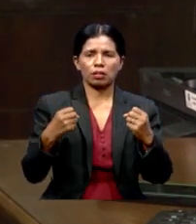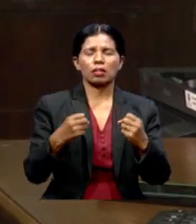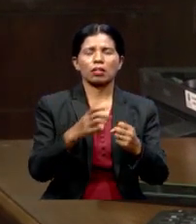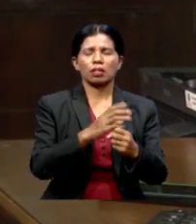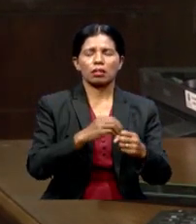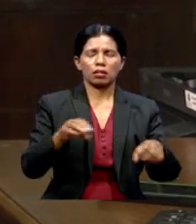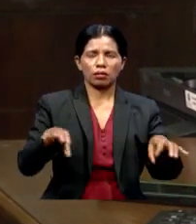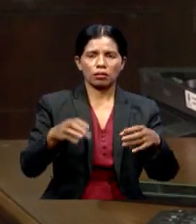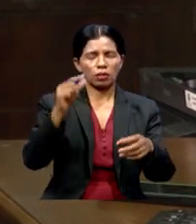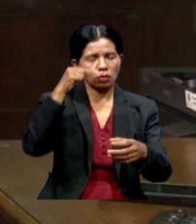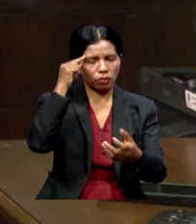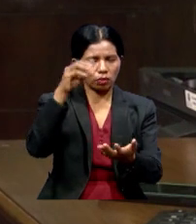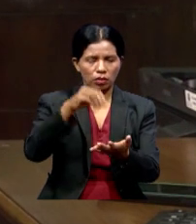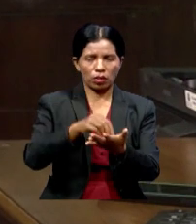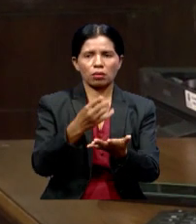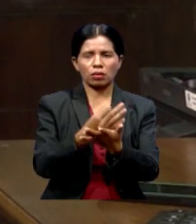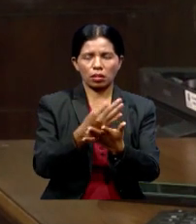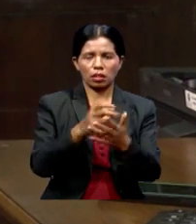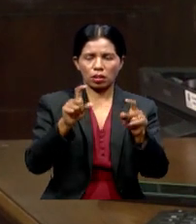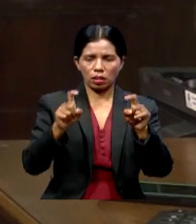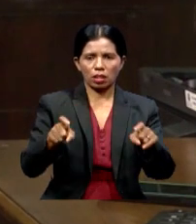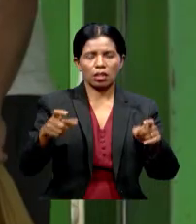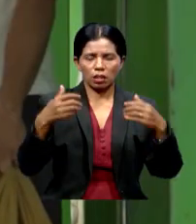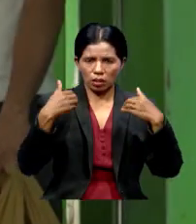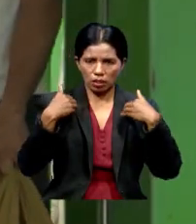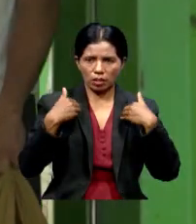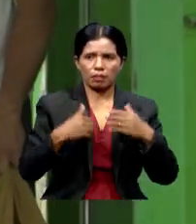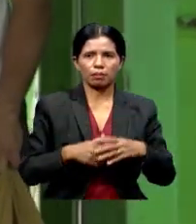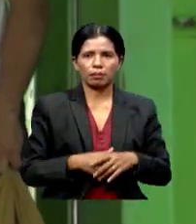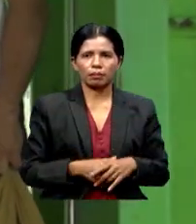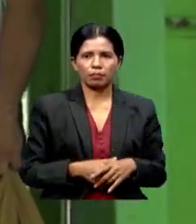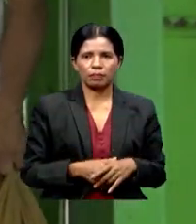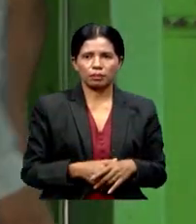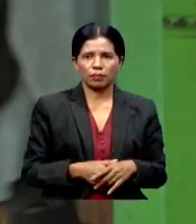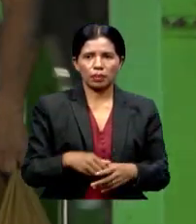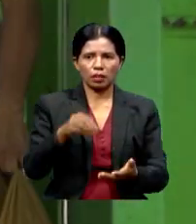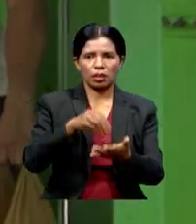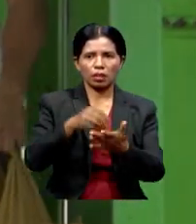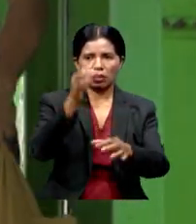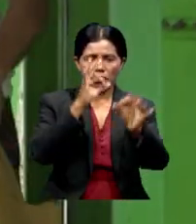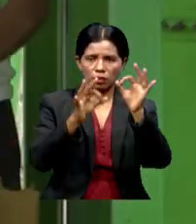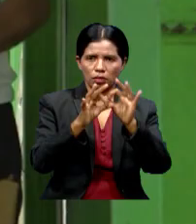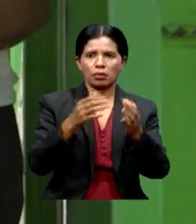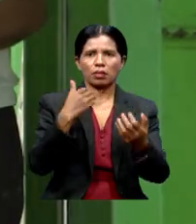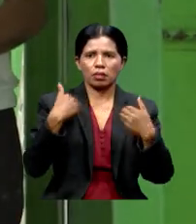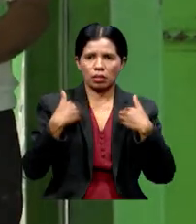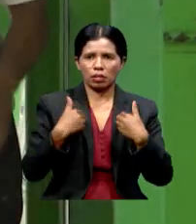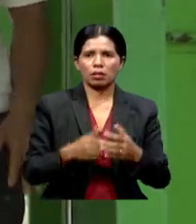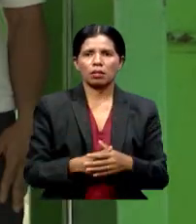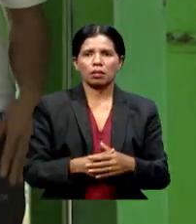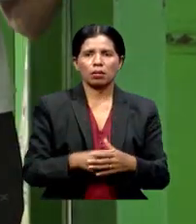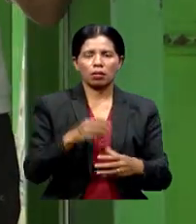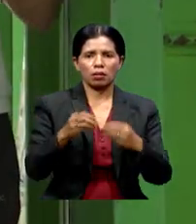ba alocação orçamento né tem que ir a comitmento né bem aqui né mas né ba setor